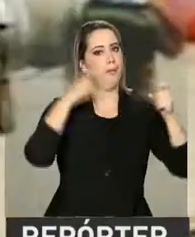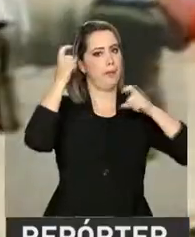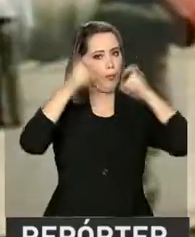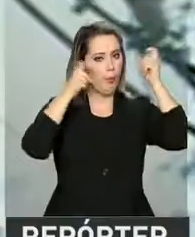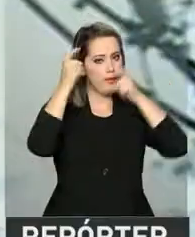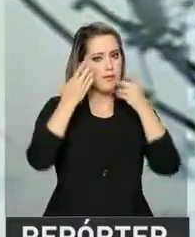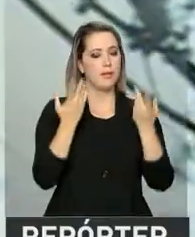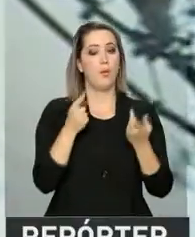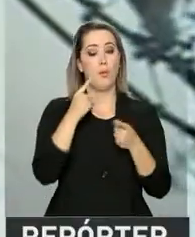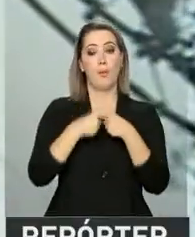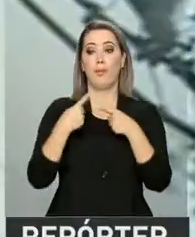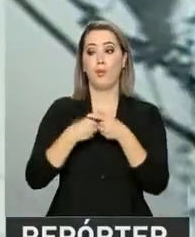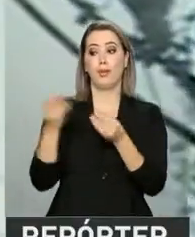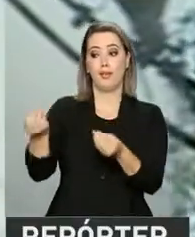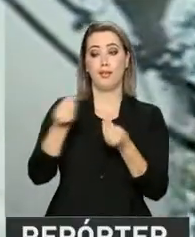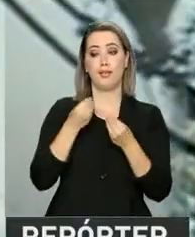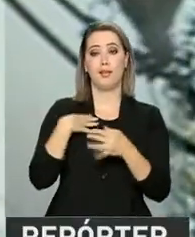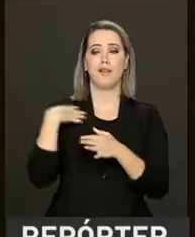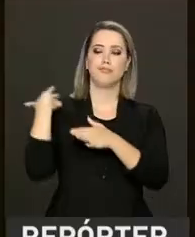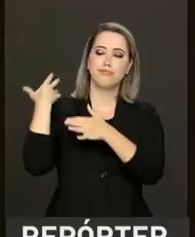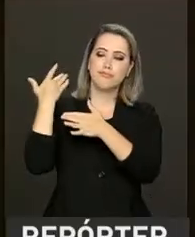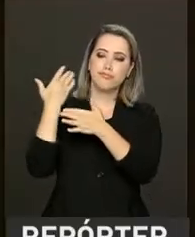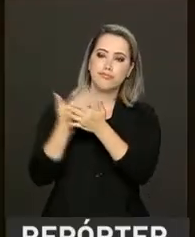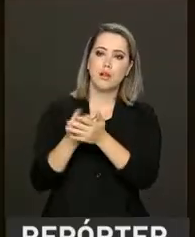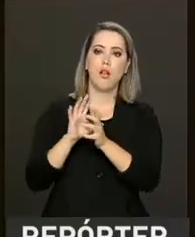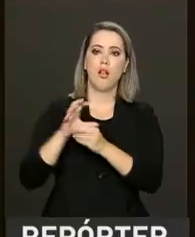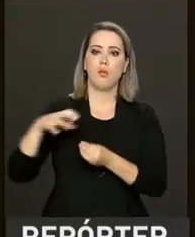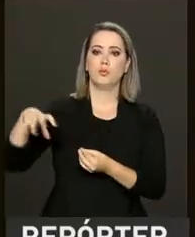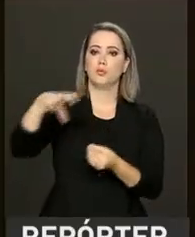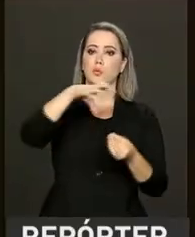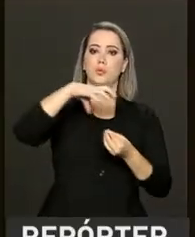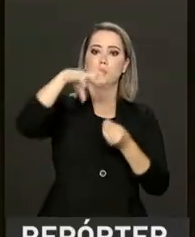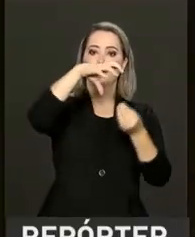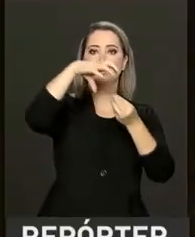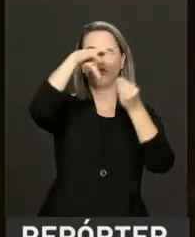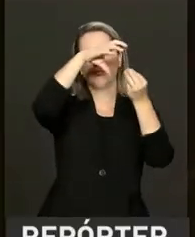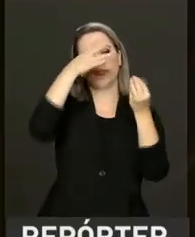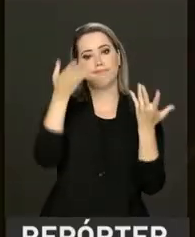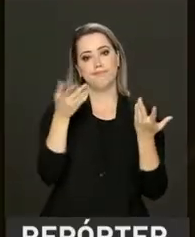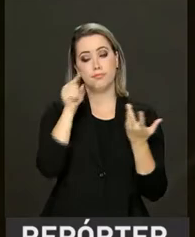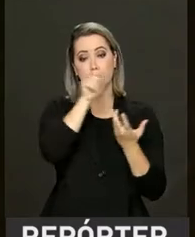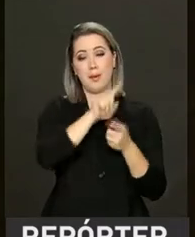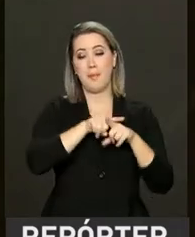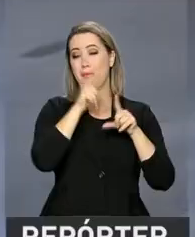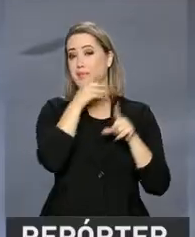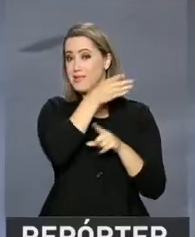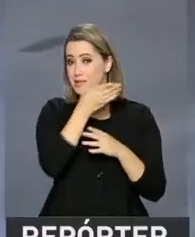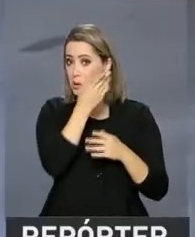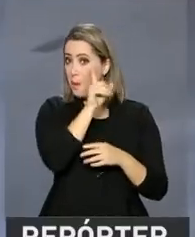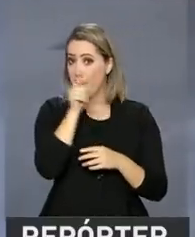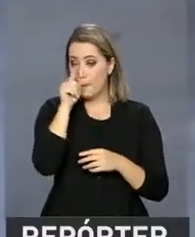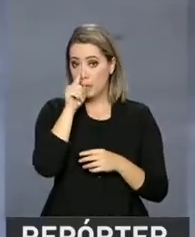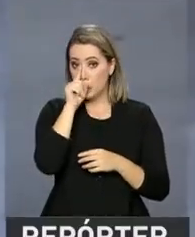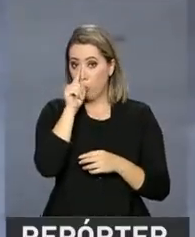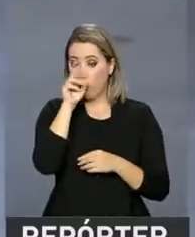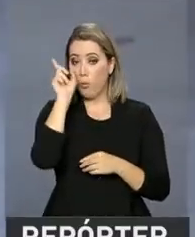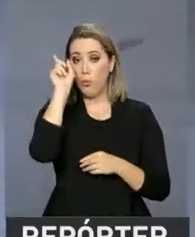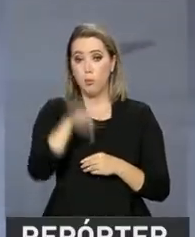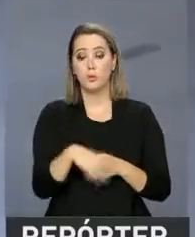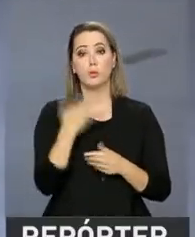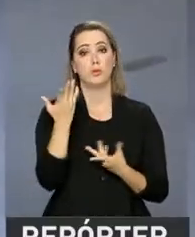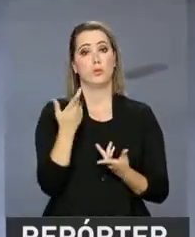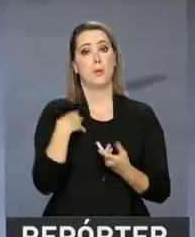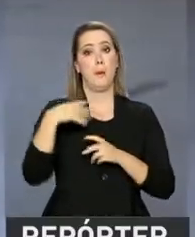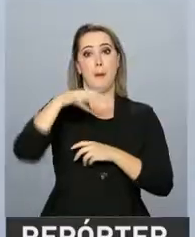preocupação porque elas trazem a tradição se iluminar o céu com balões coloridos mas por trás disso um perigo que